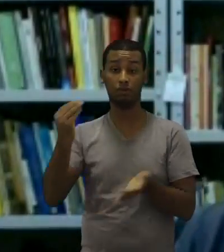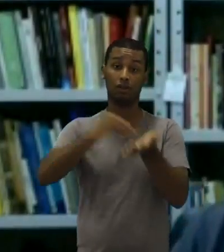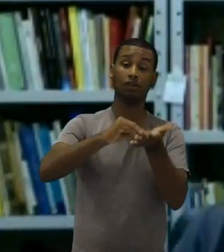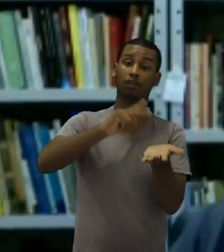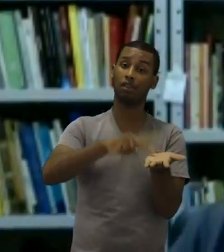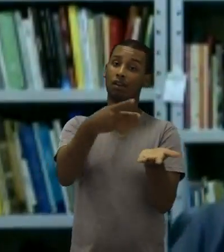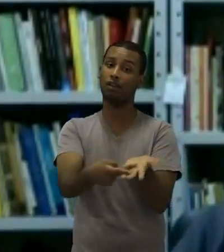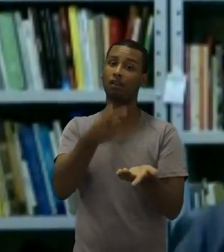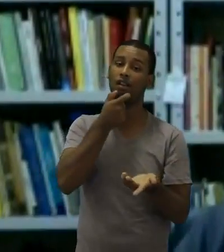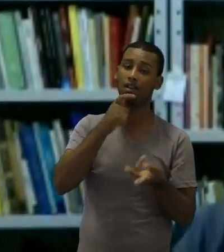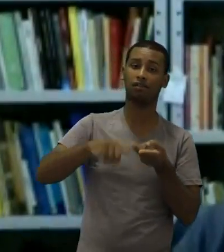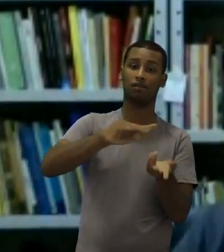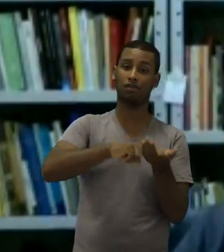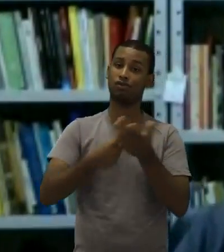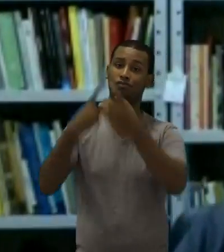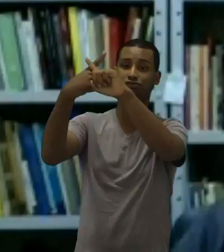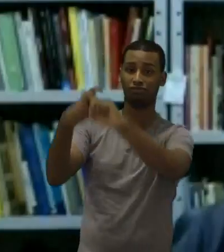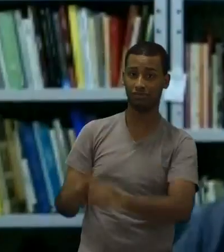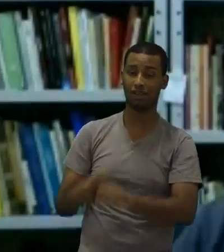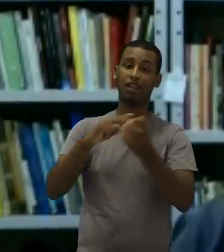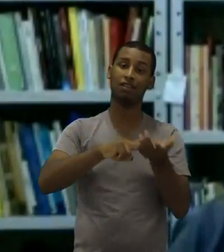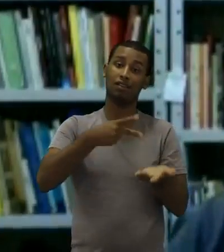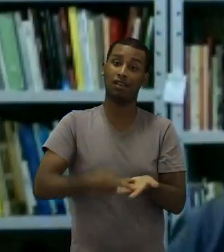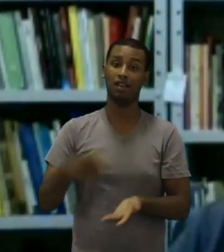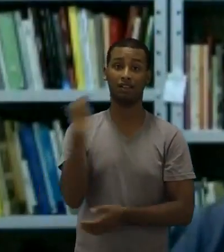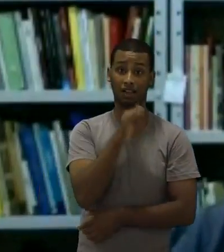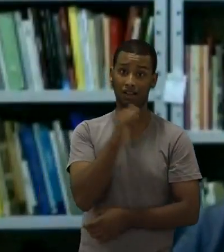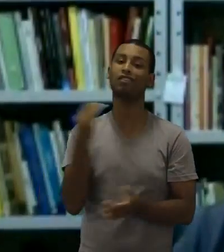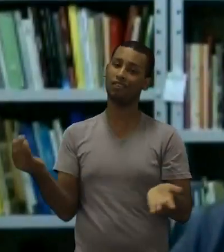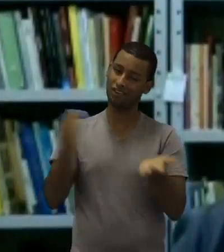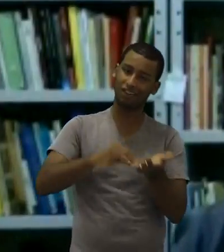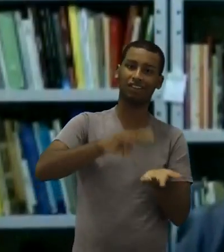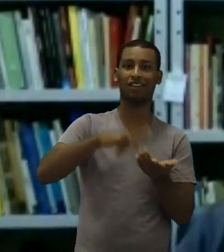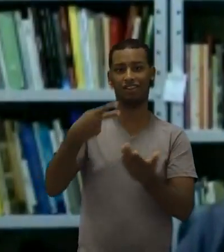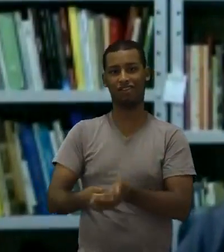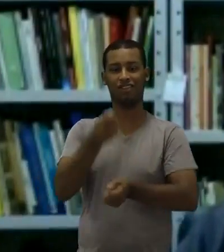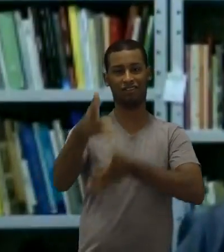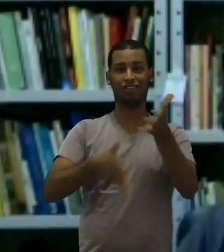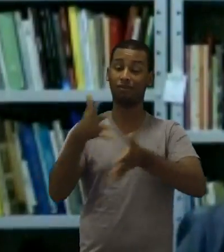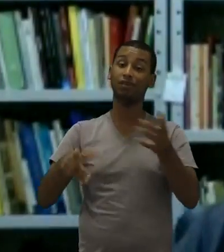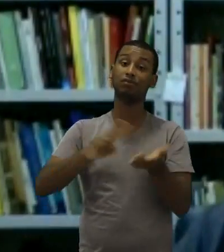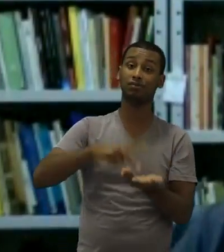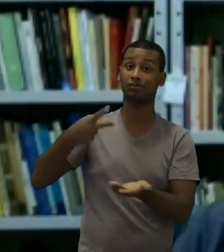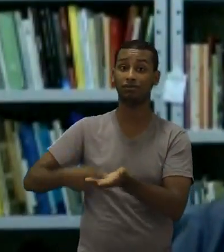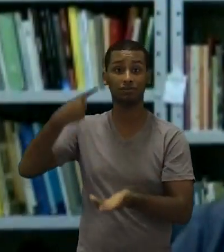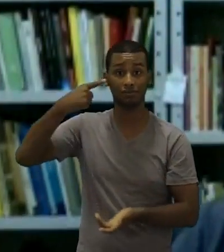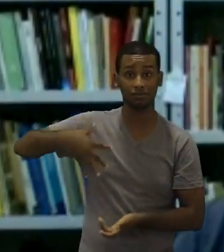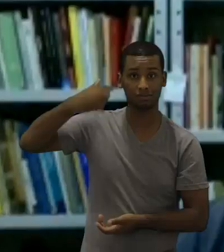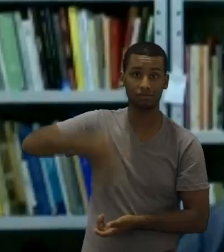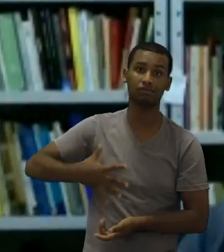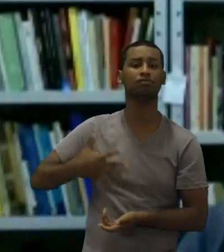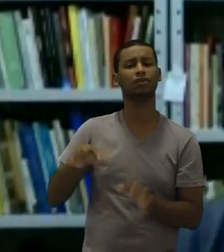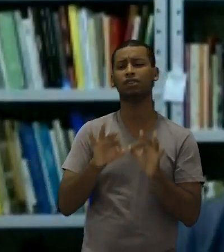tradução em inglês, tradução em japonês, tradução em italiano, ele vai lá incluir tradução Libras e tradução audiodescrição.